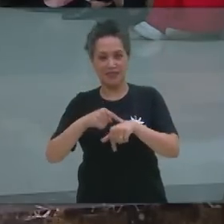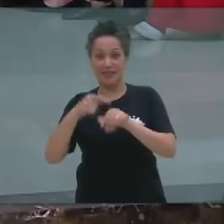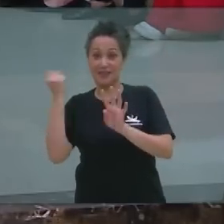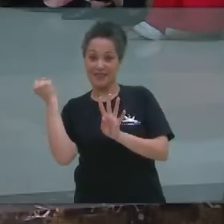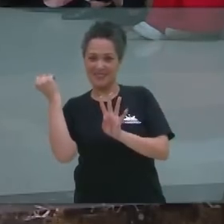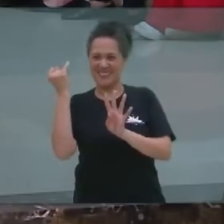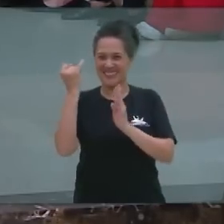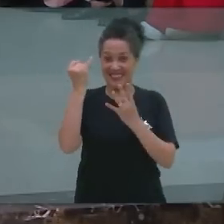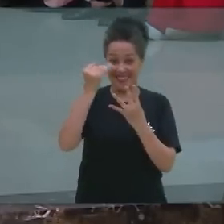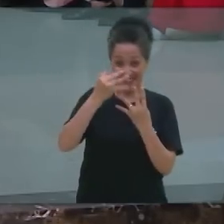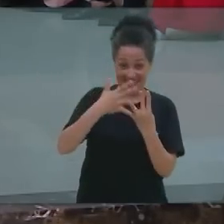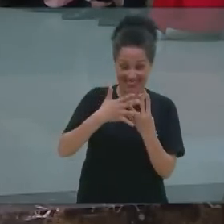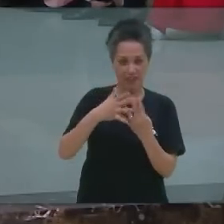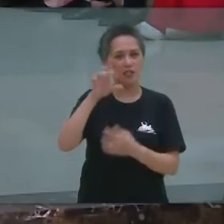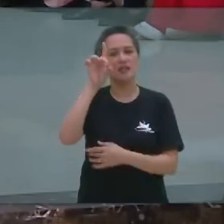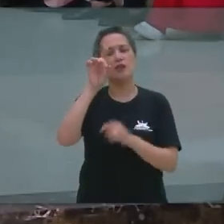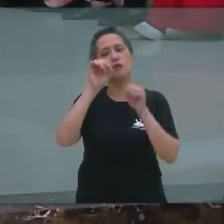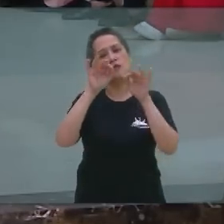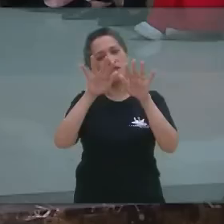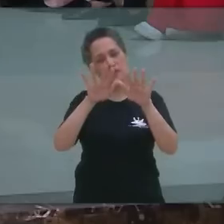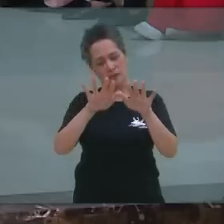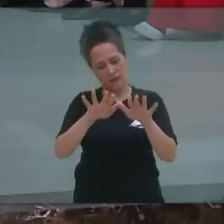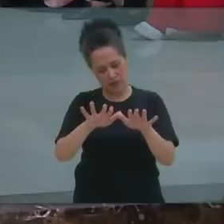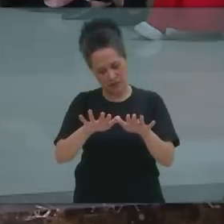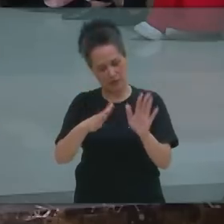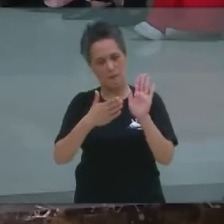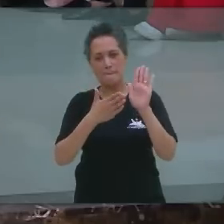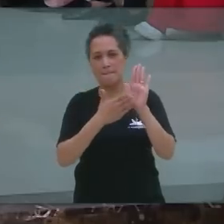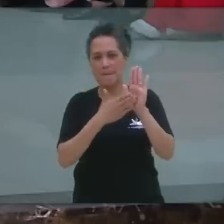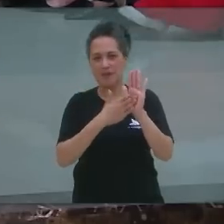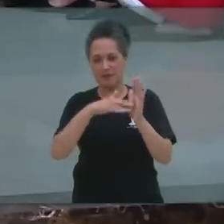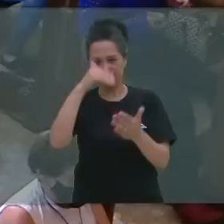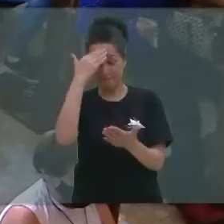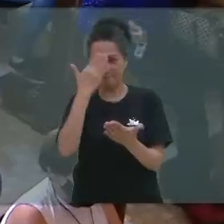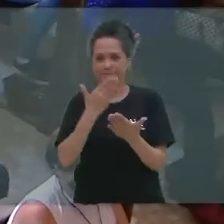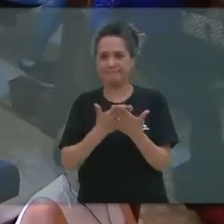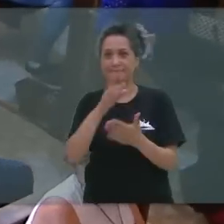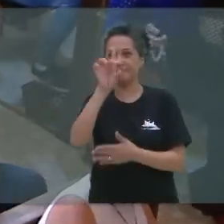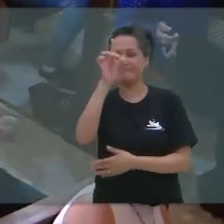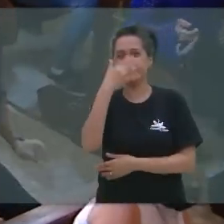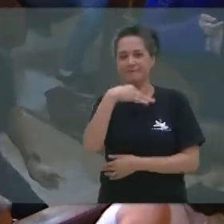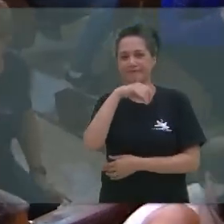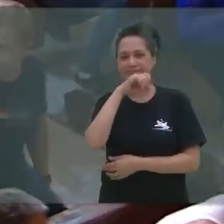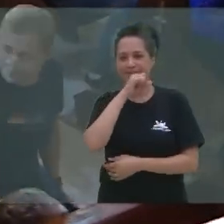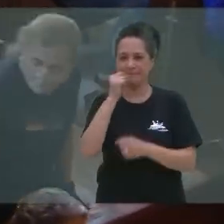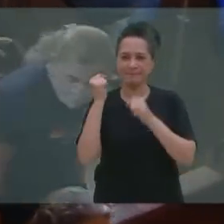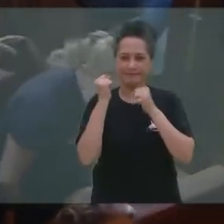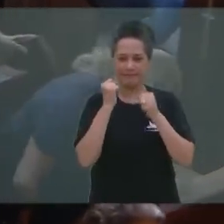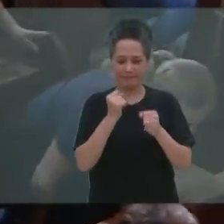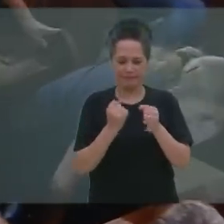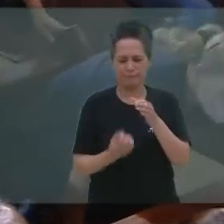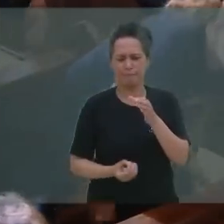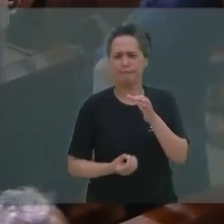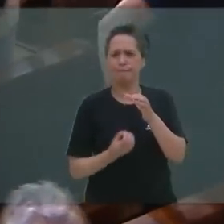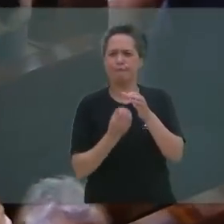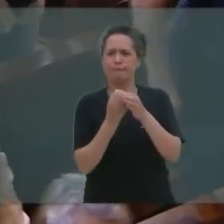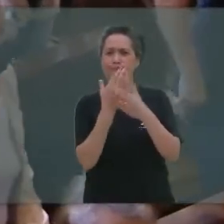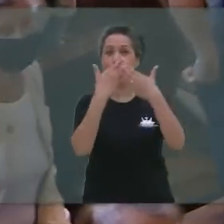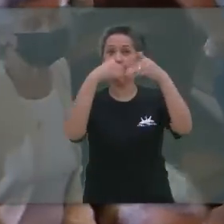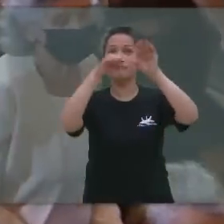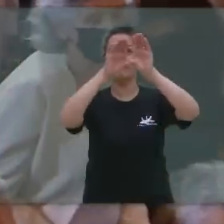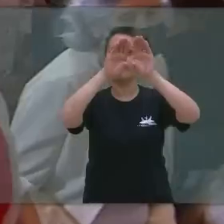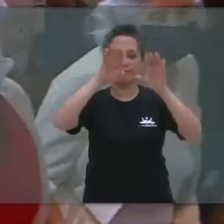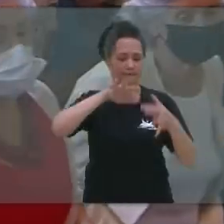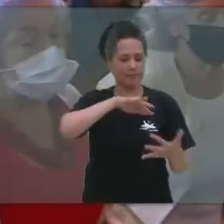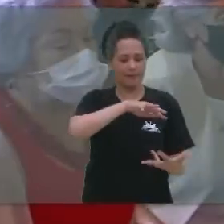Que Deus nos abençoe e nos ajude neste propósito. Creio em Deus Pai Todo-Poderoso, Criador